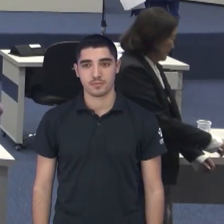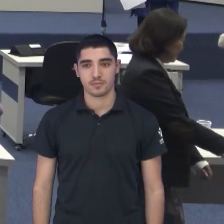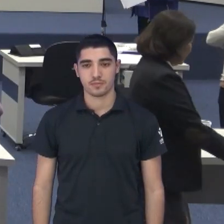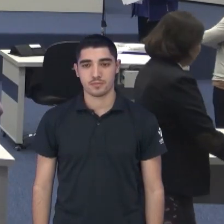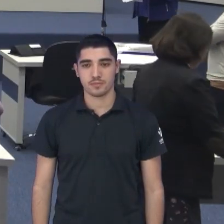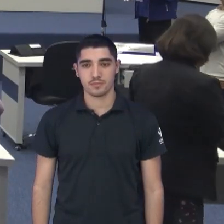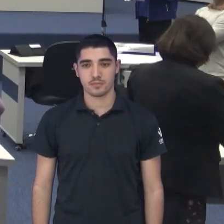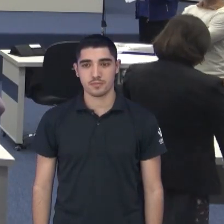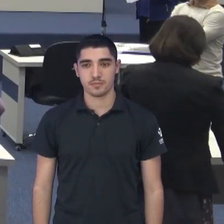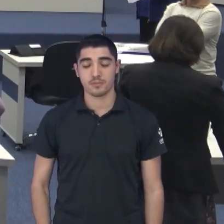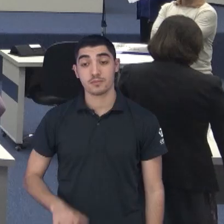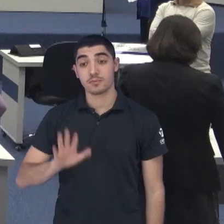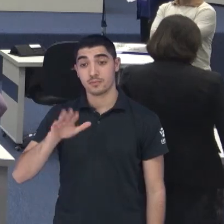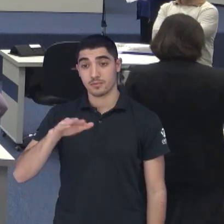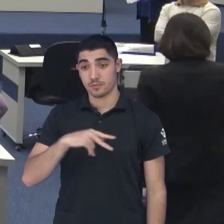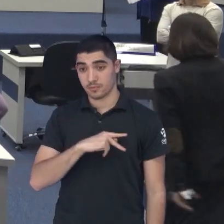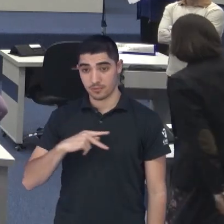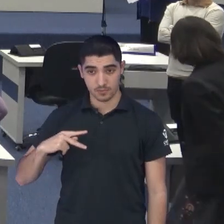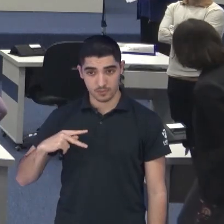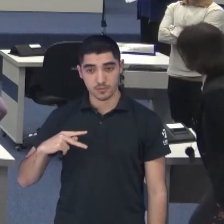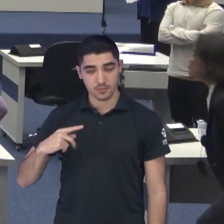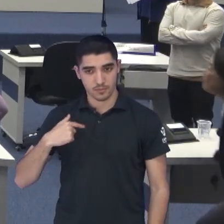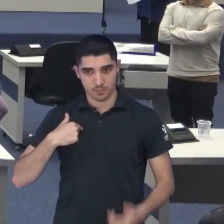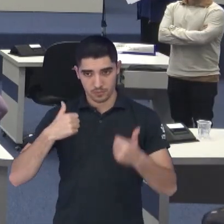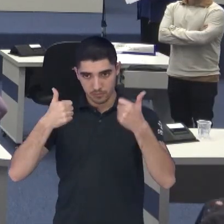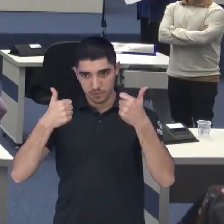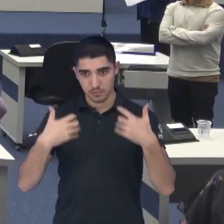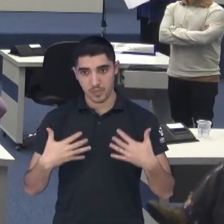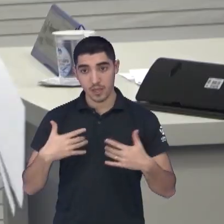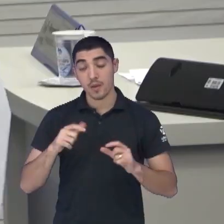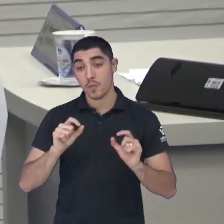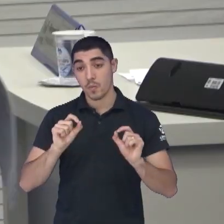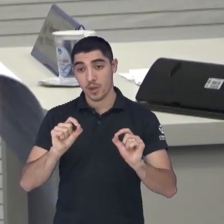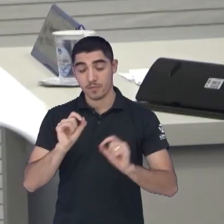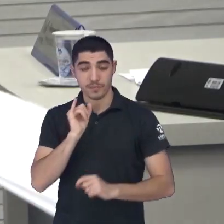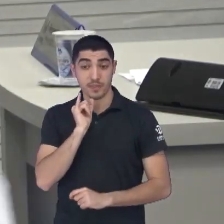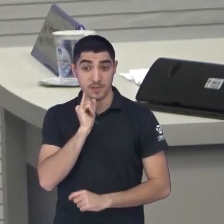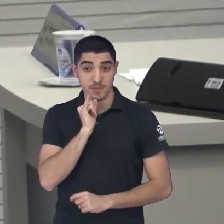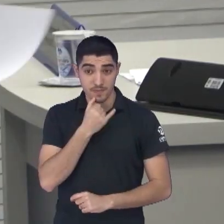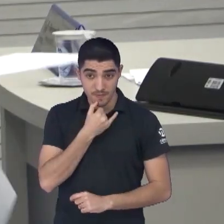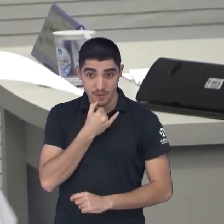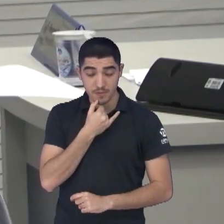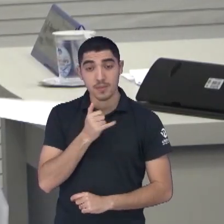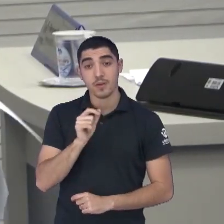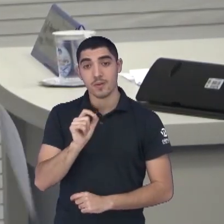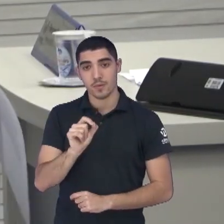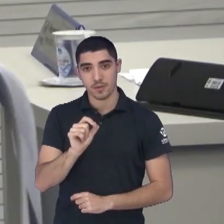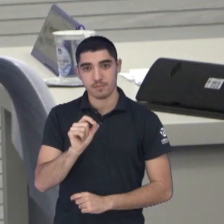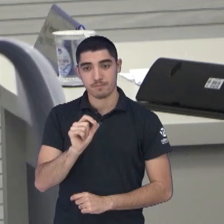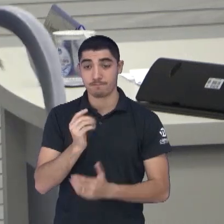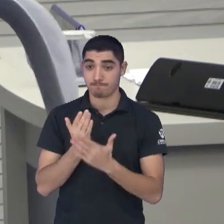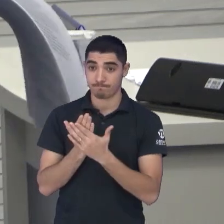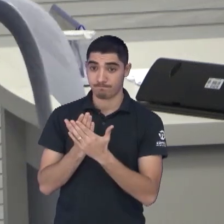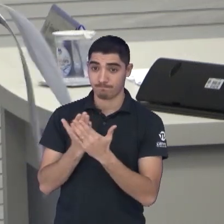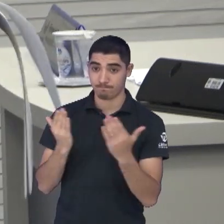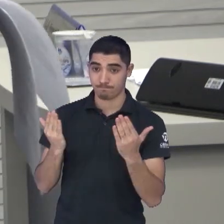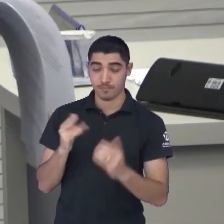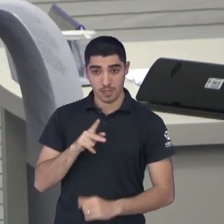Senhor presidente, eu queria aqui falar que, infelizmente, mais uma vez, as professoras ficaram